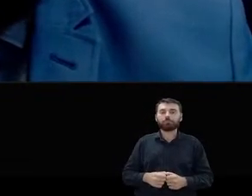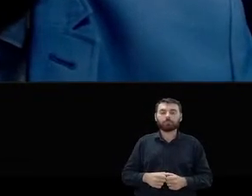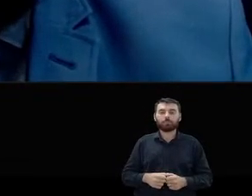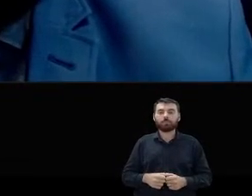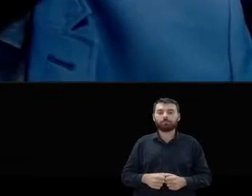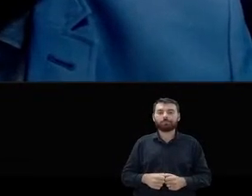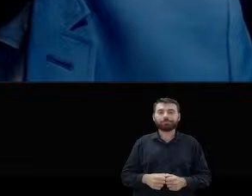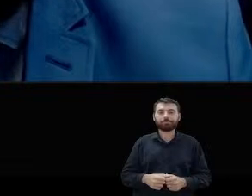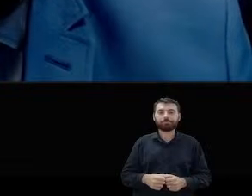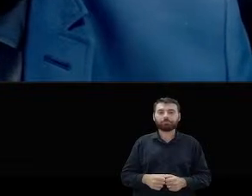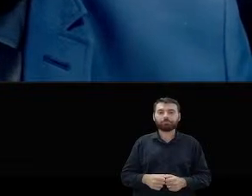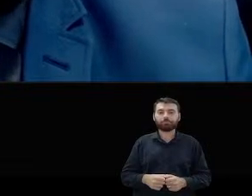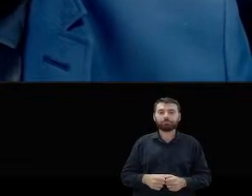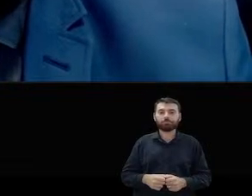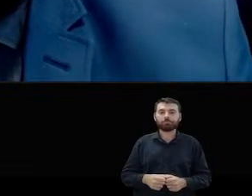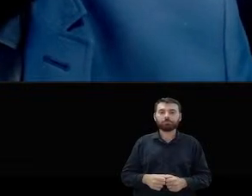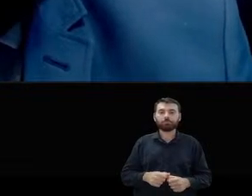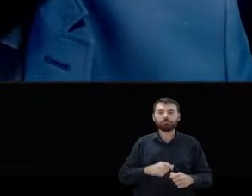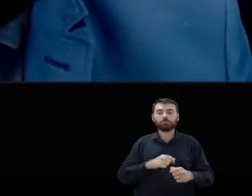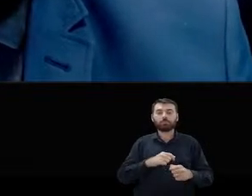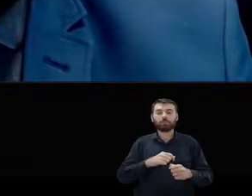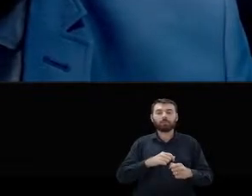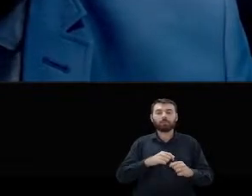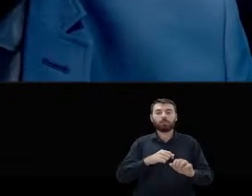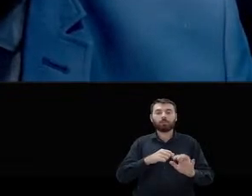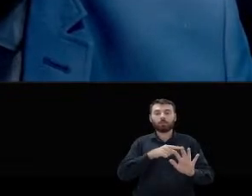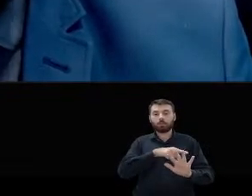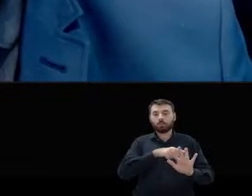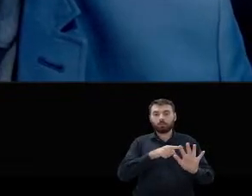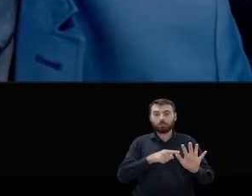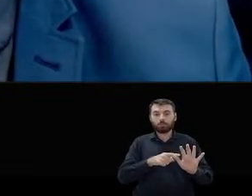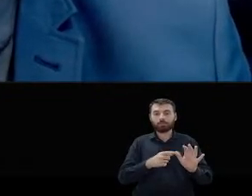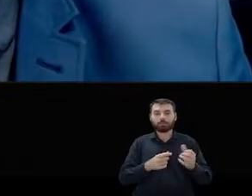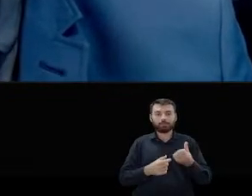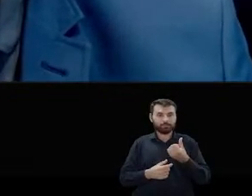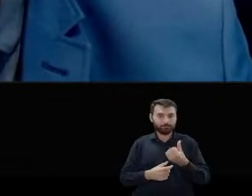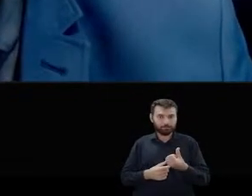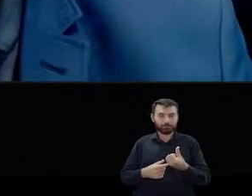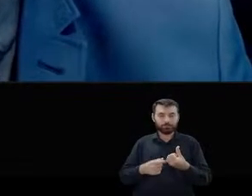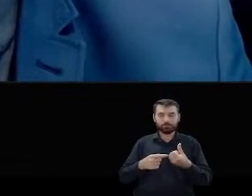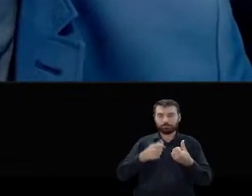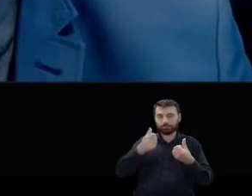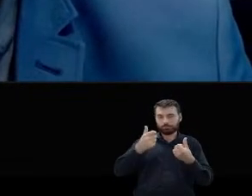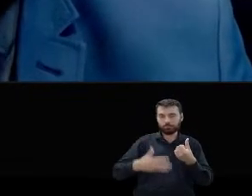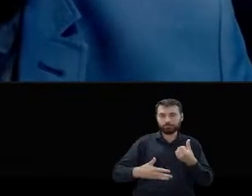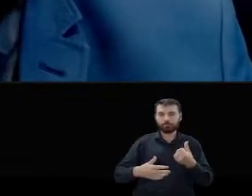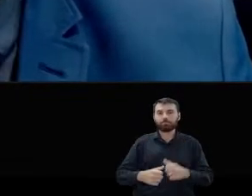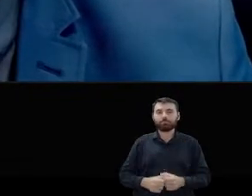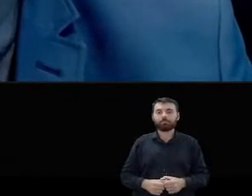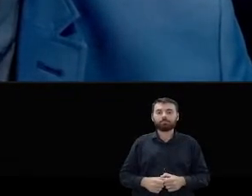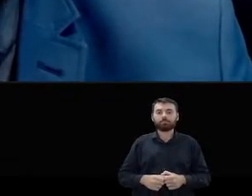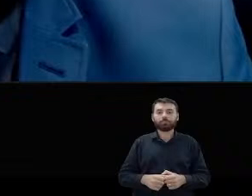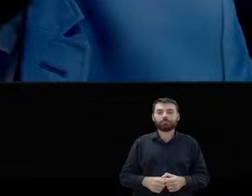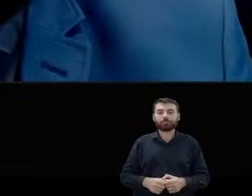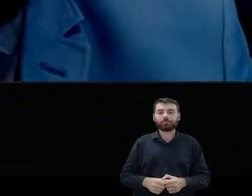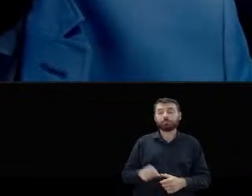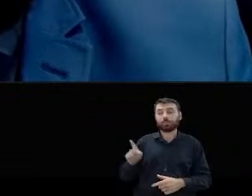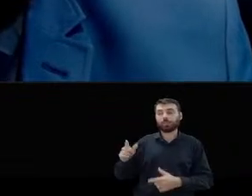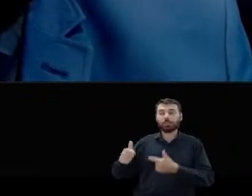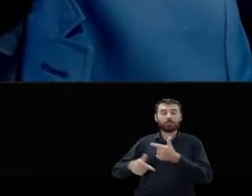Um quinto ponto, reflexo, melhor dizendo, sexto ponto, reflexo da gratificação de função,